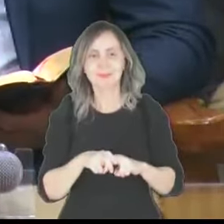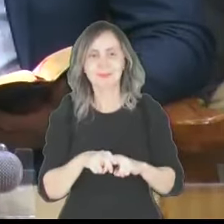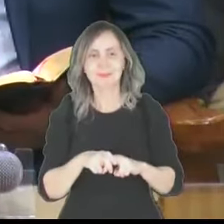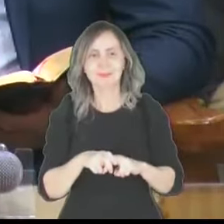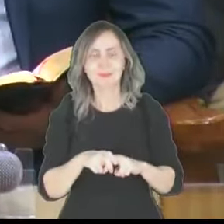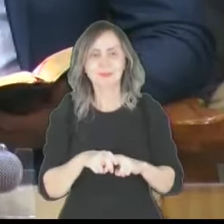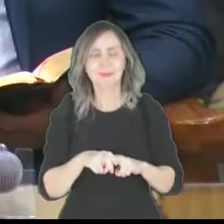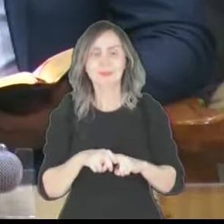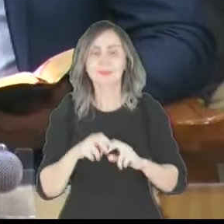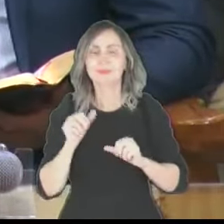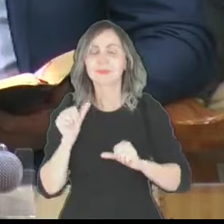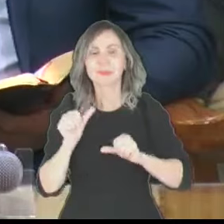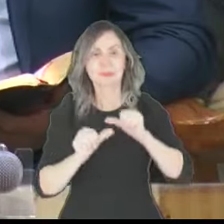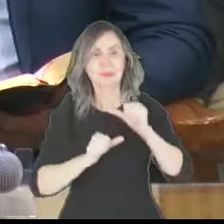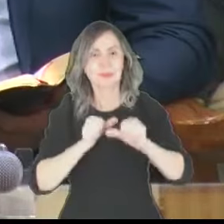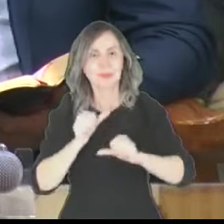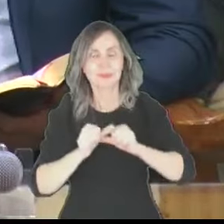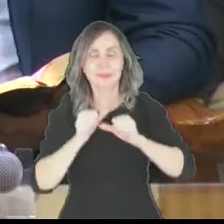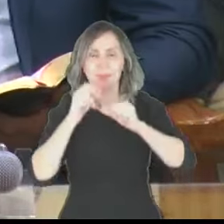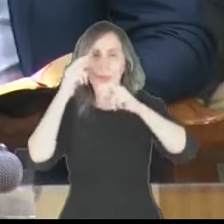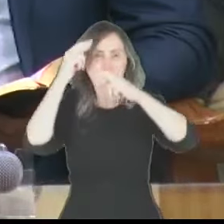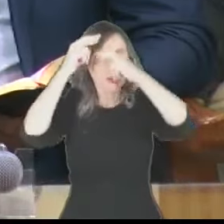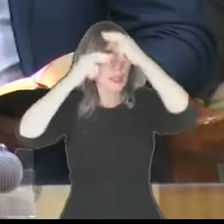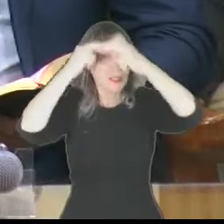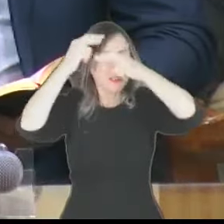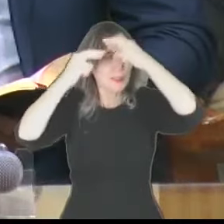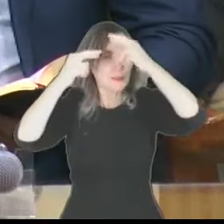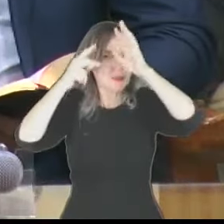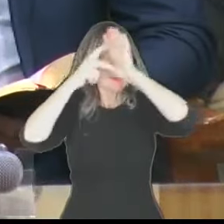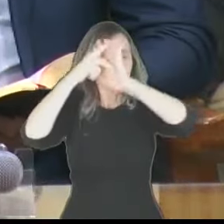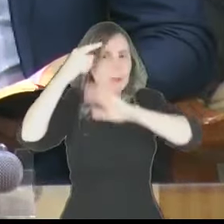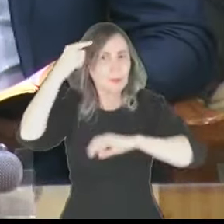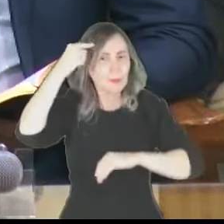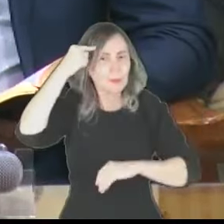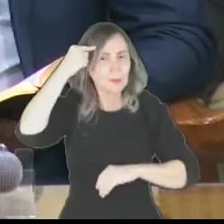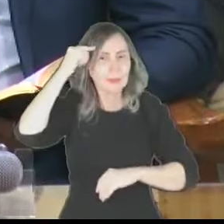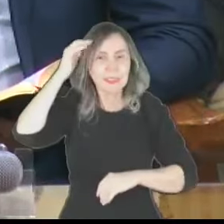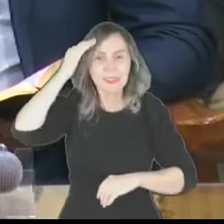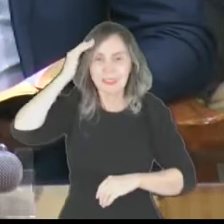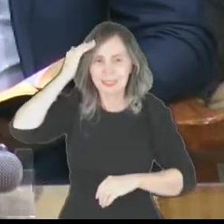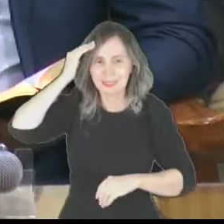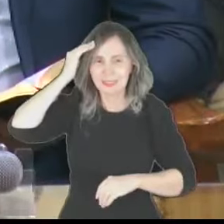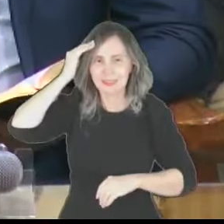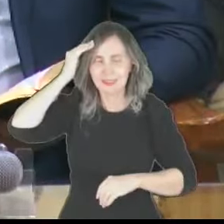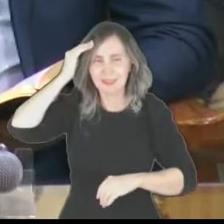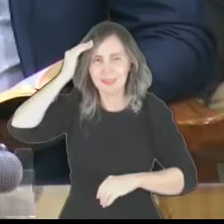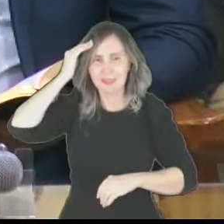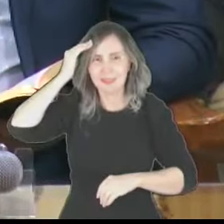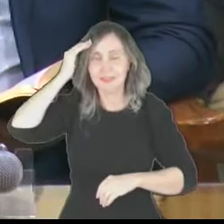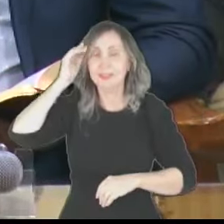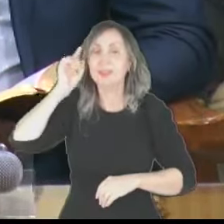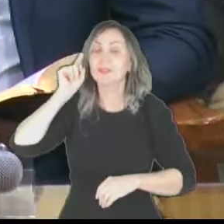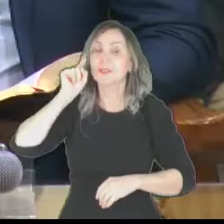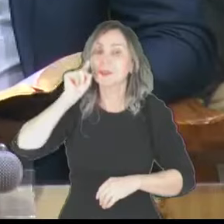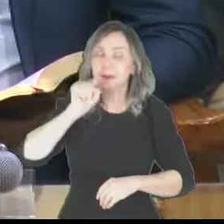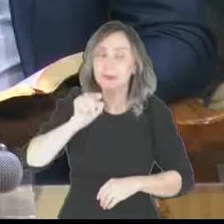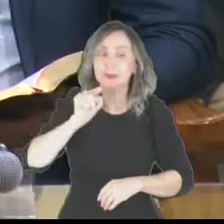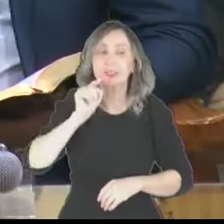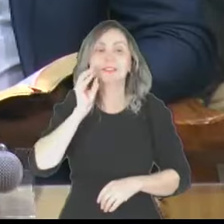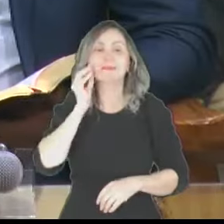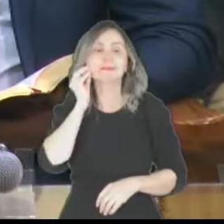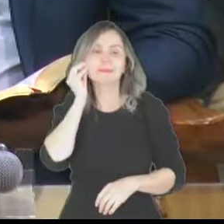Transformai-vos Pela renovação Do vosso entendimento Para que Experimenteis